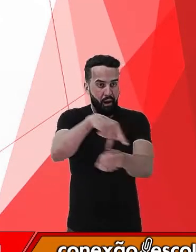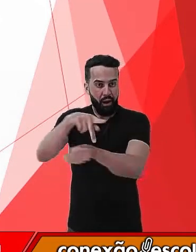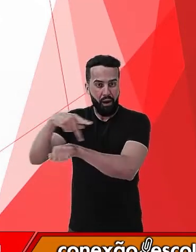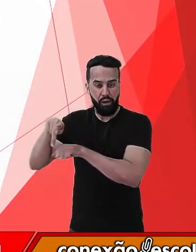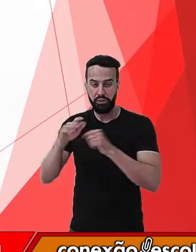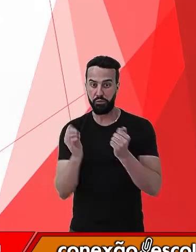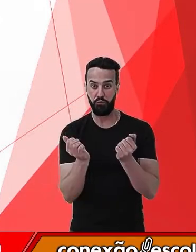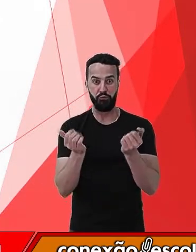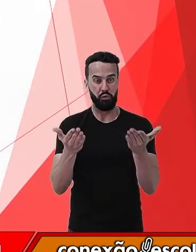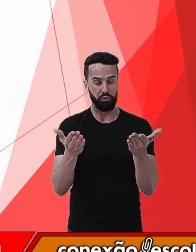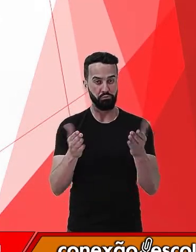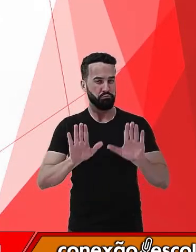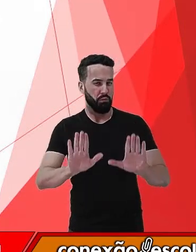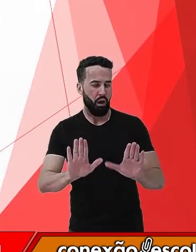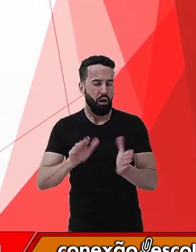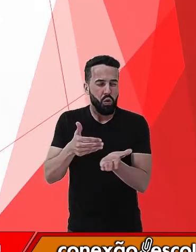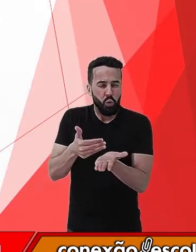muito forte?